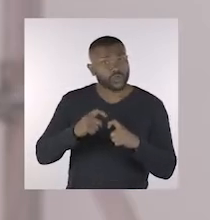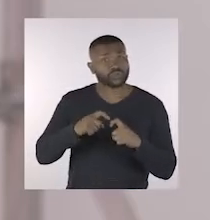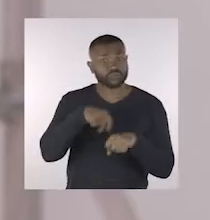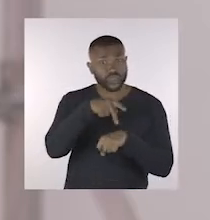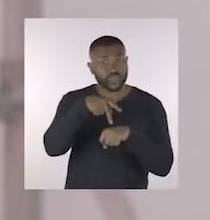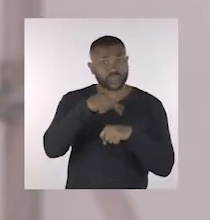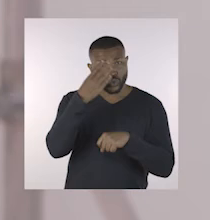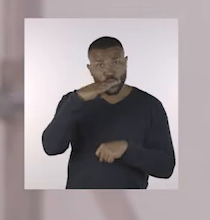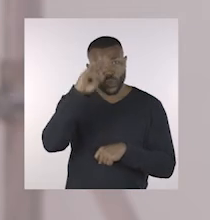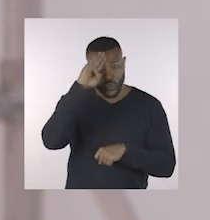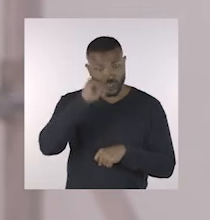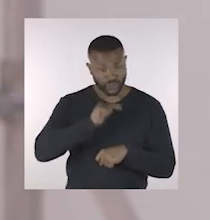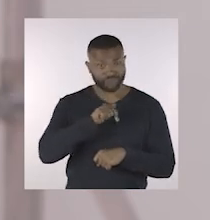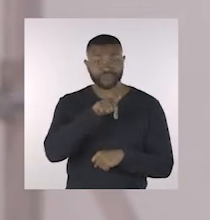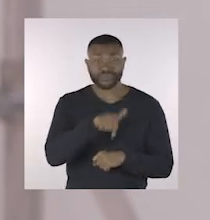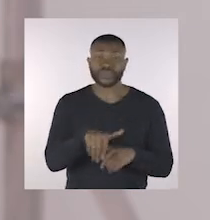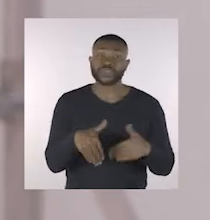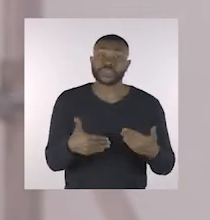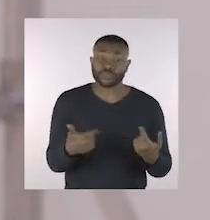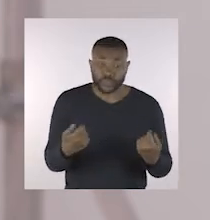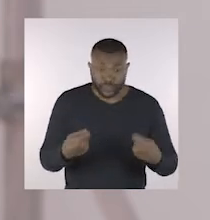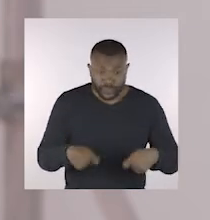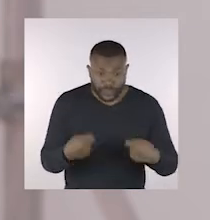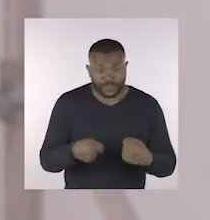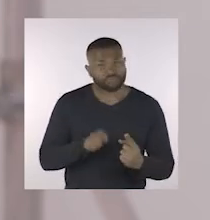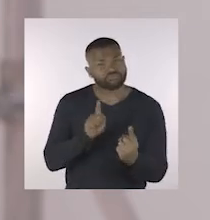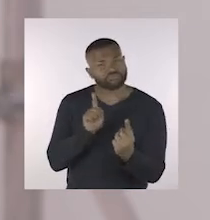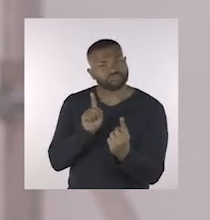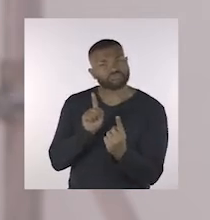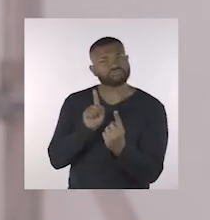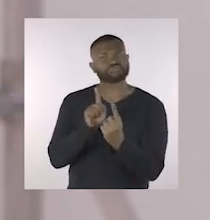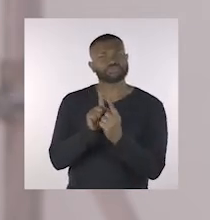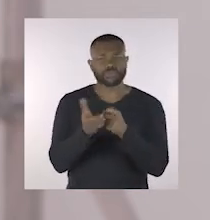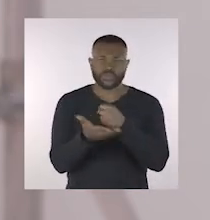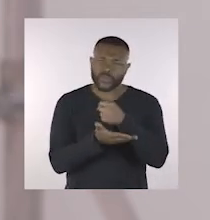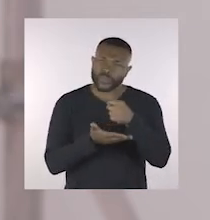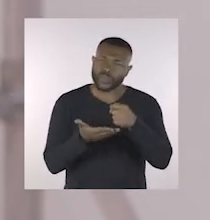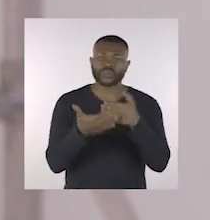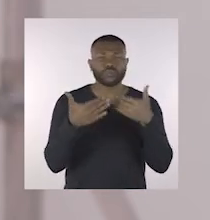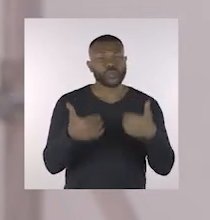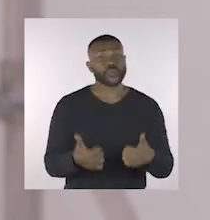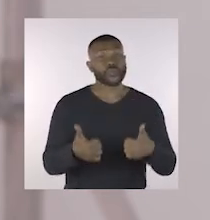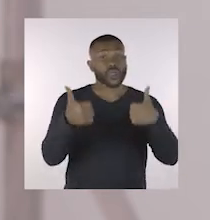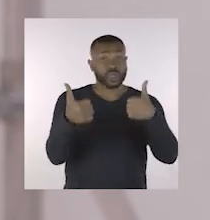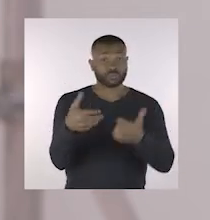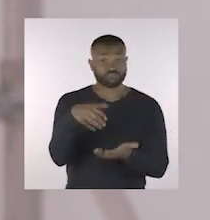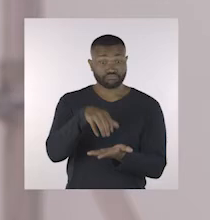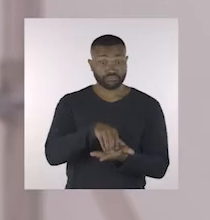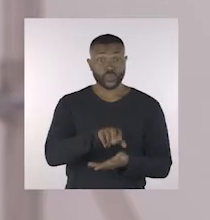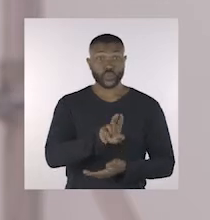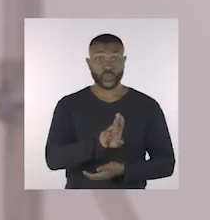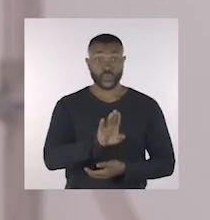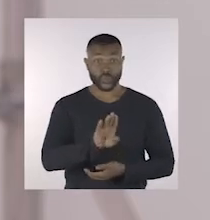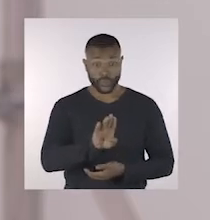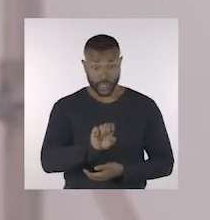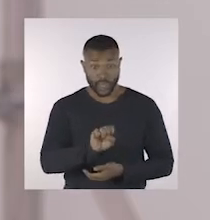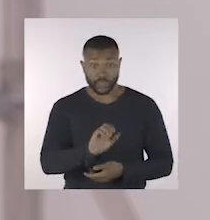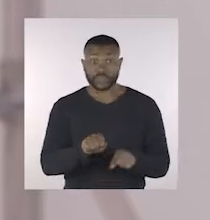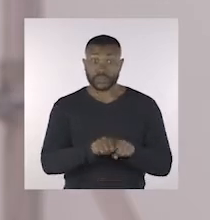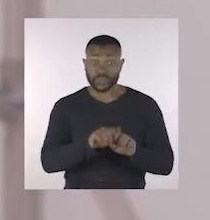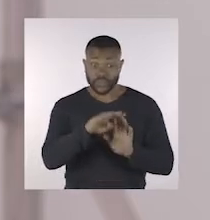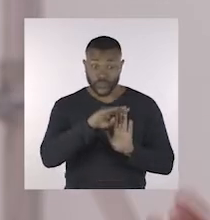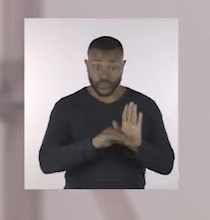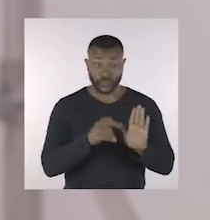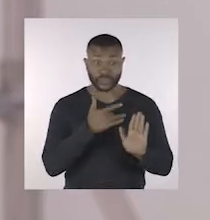médicos dos médicos cubanos então a gente precisa reforçar o atendimento básico nas unidades